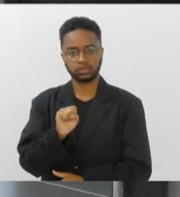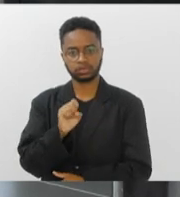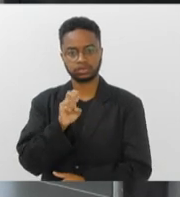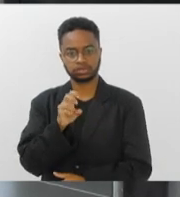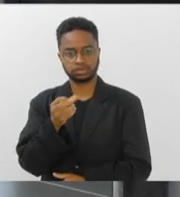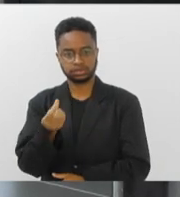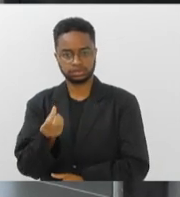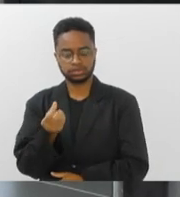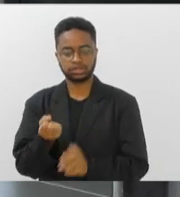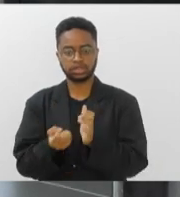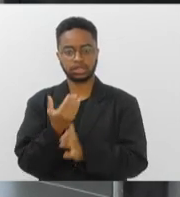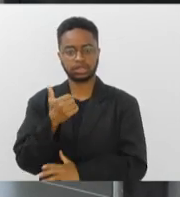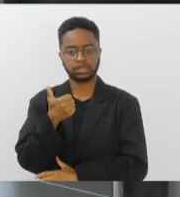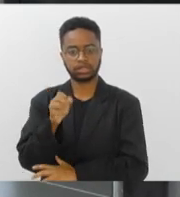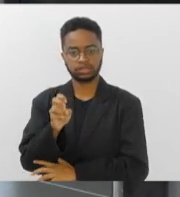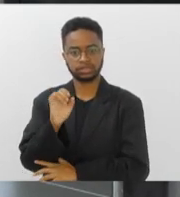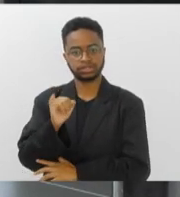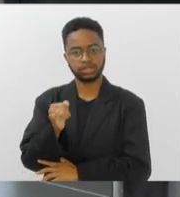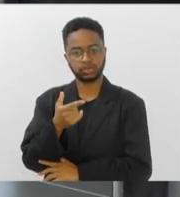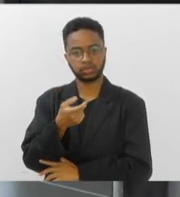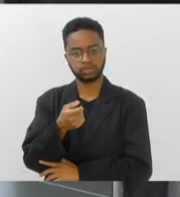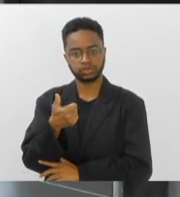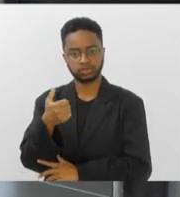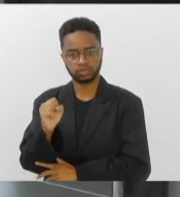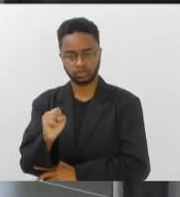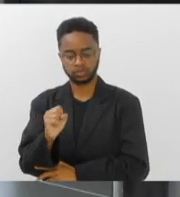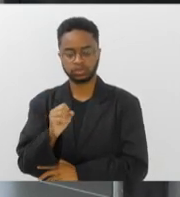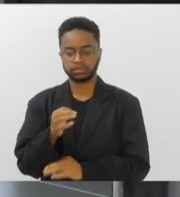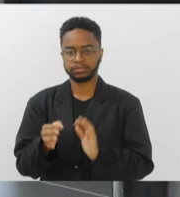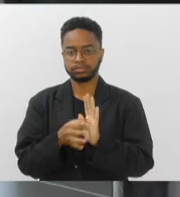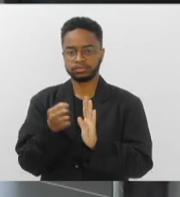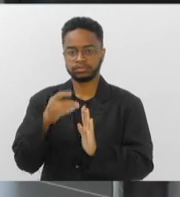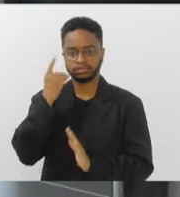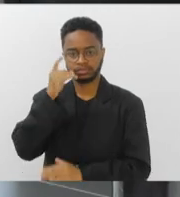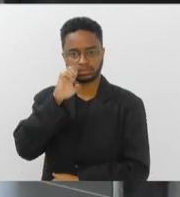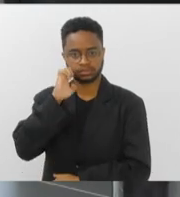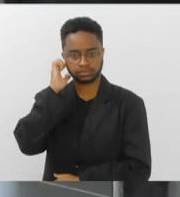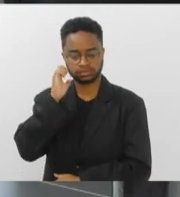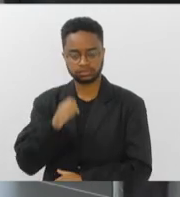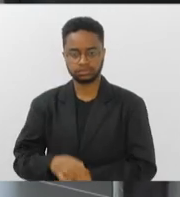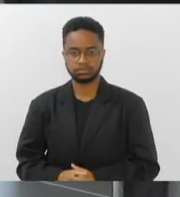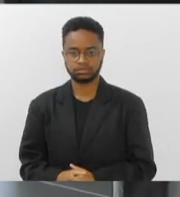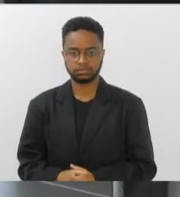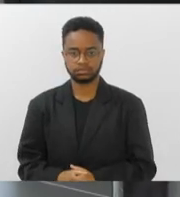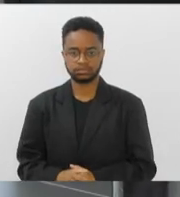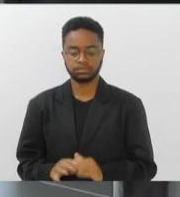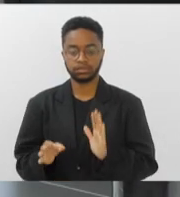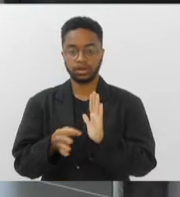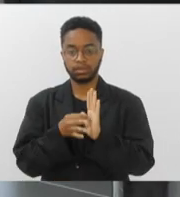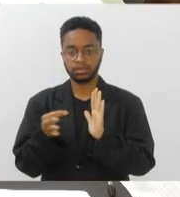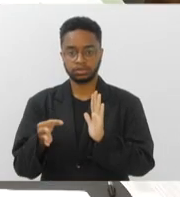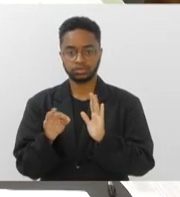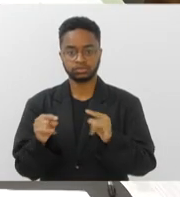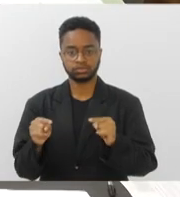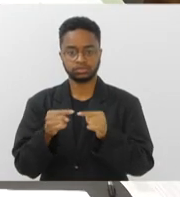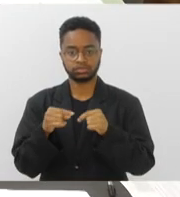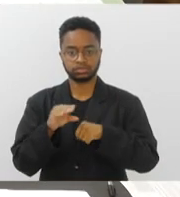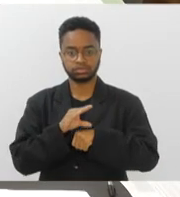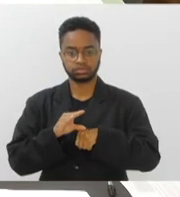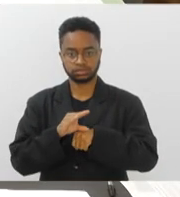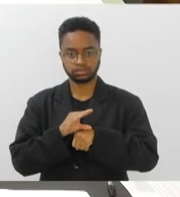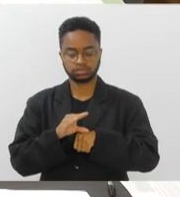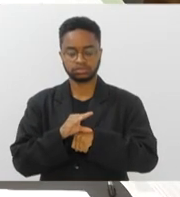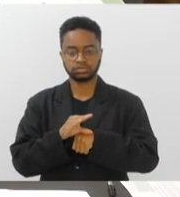15 de janeiro de 2018. Para parecer, deputada Élica Takimoto. Presidente, parecer é pela